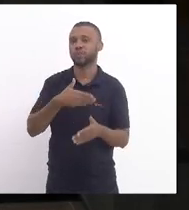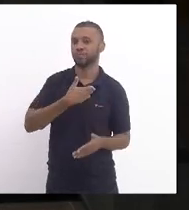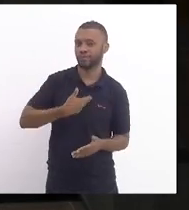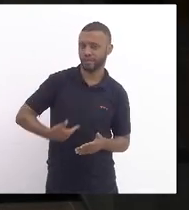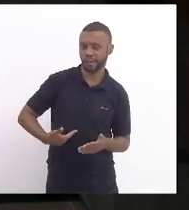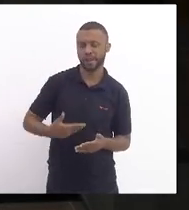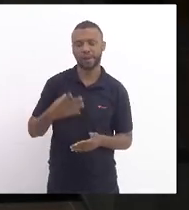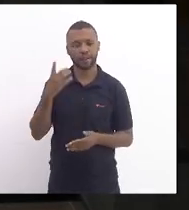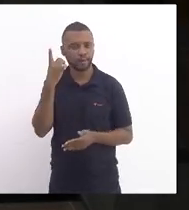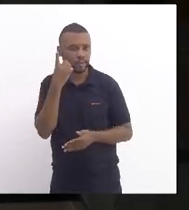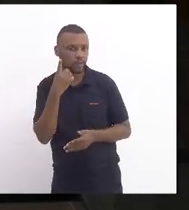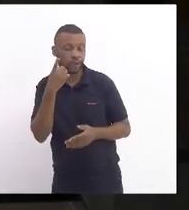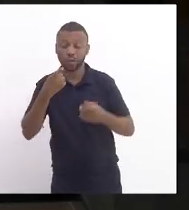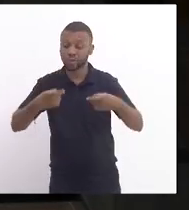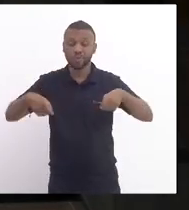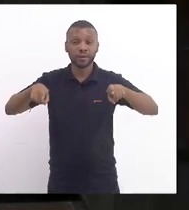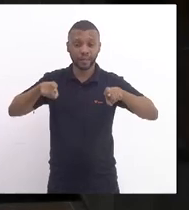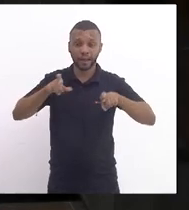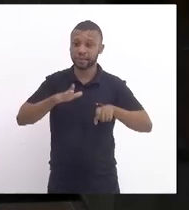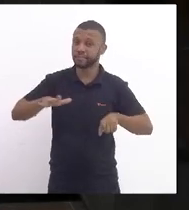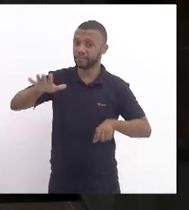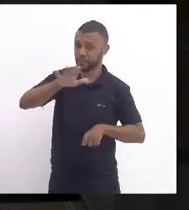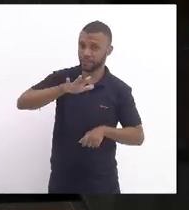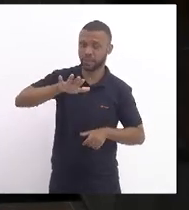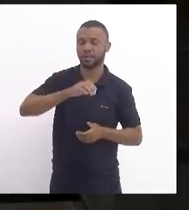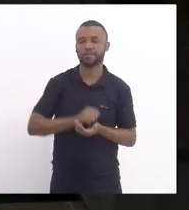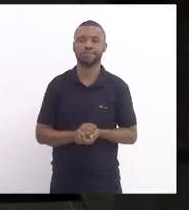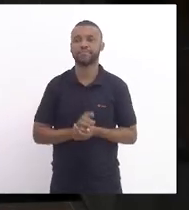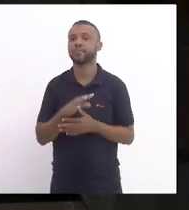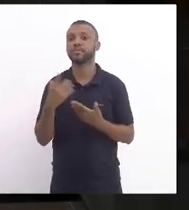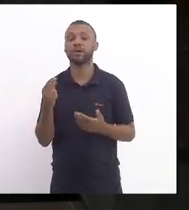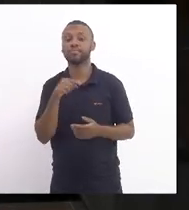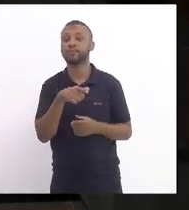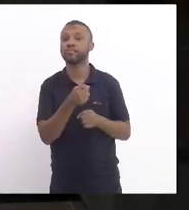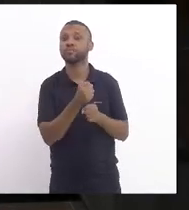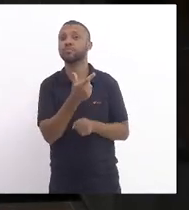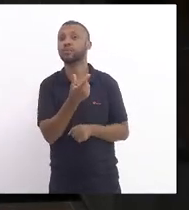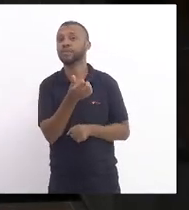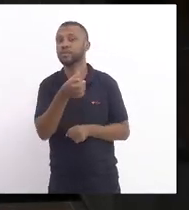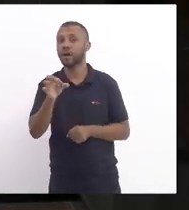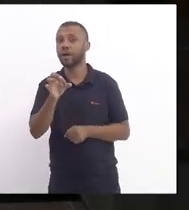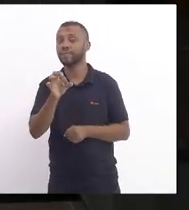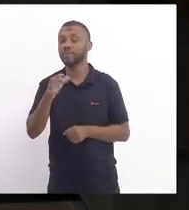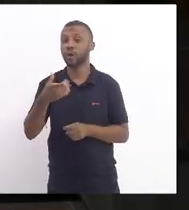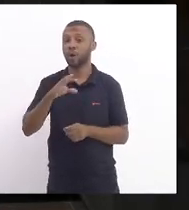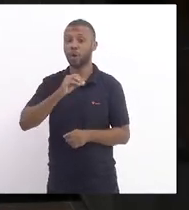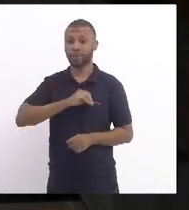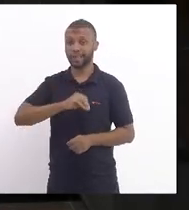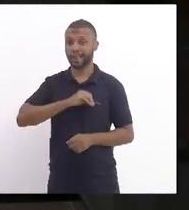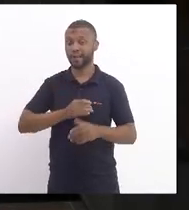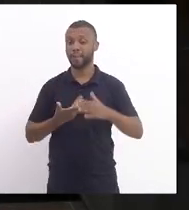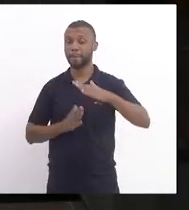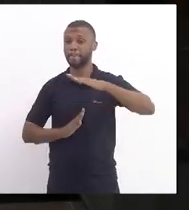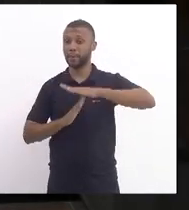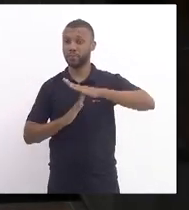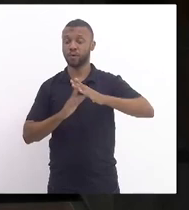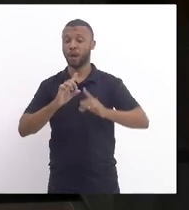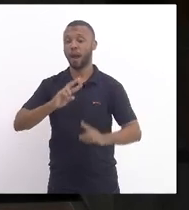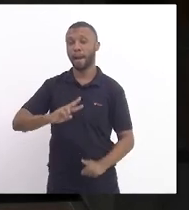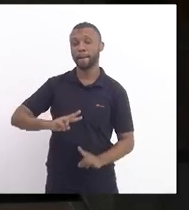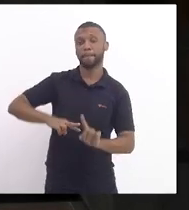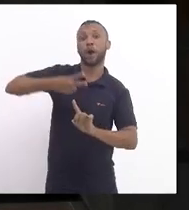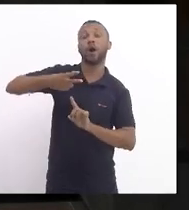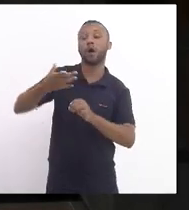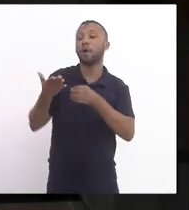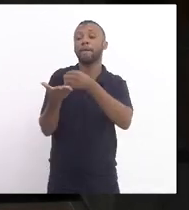e 19 teria que haver o aumento do salário mínimo regional o